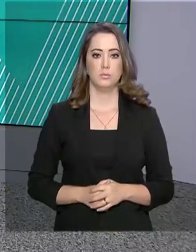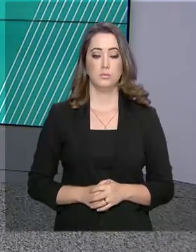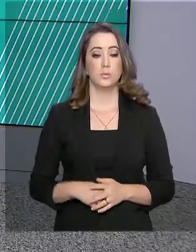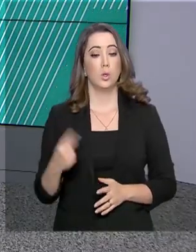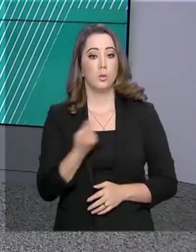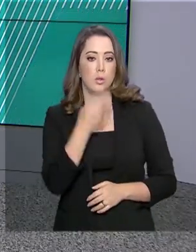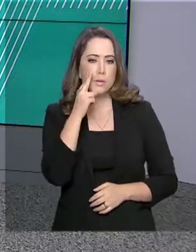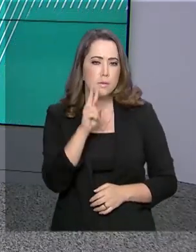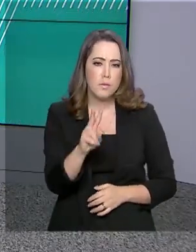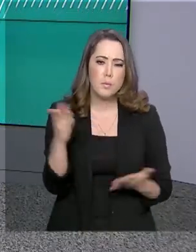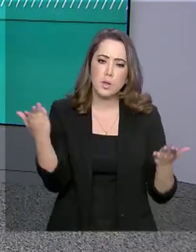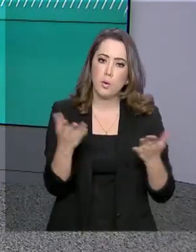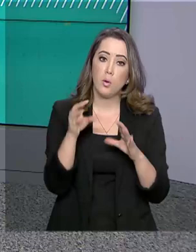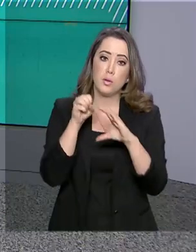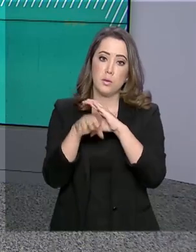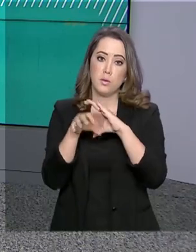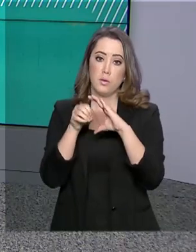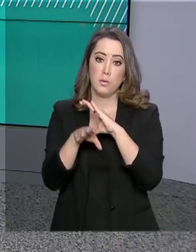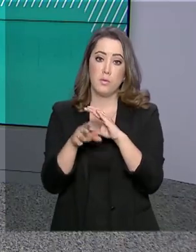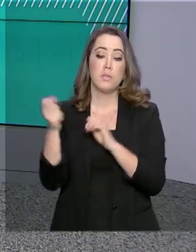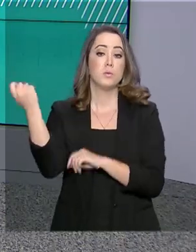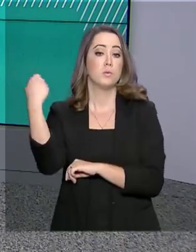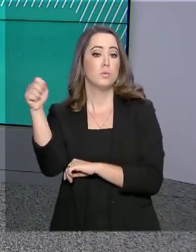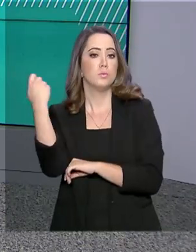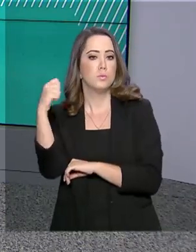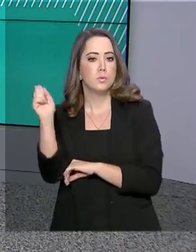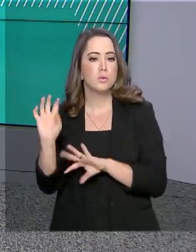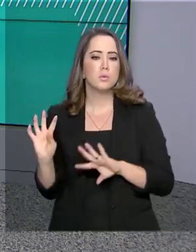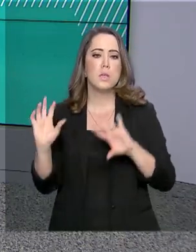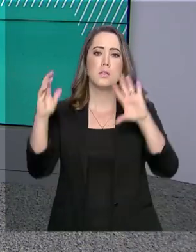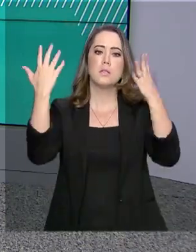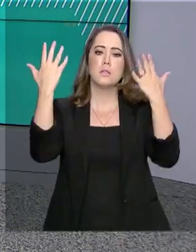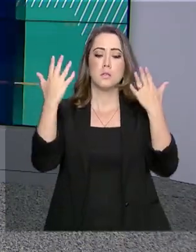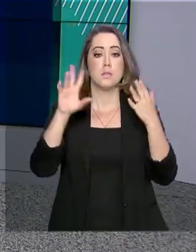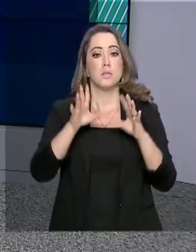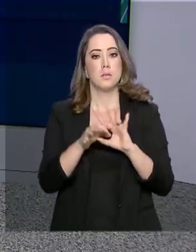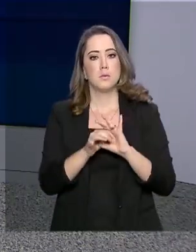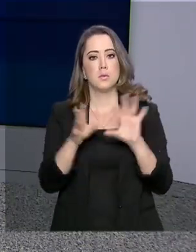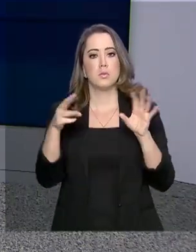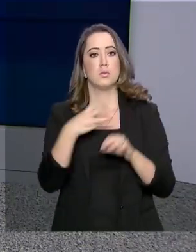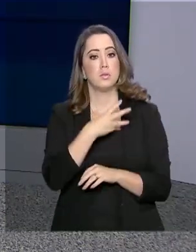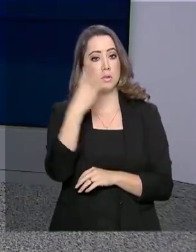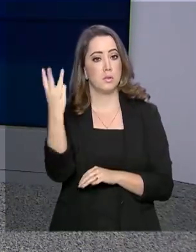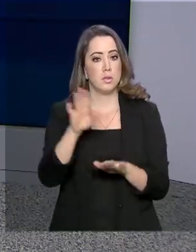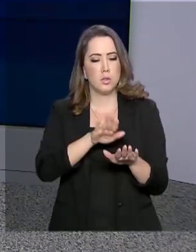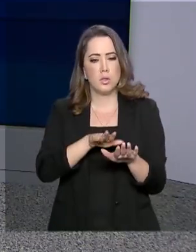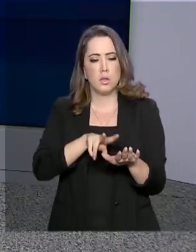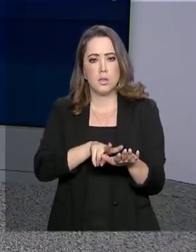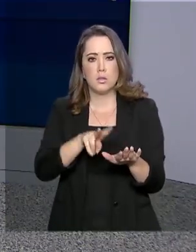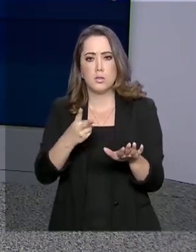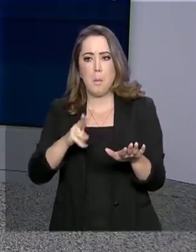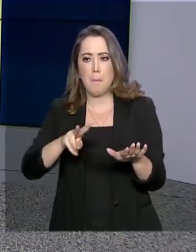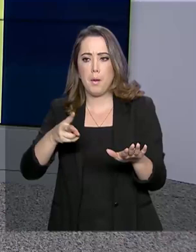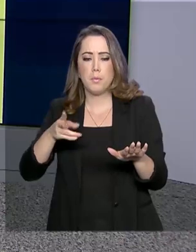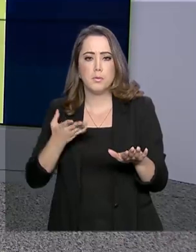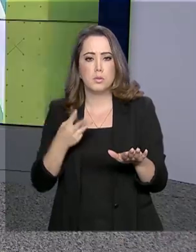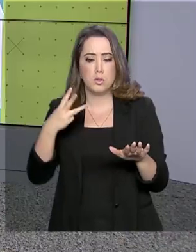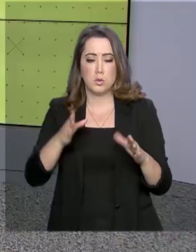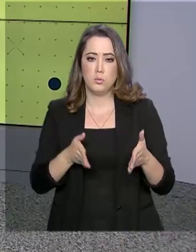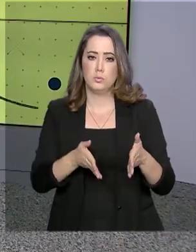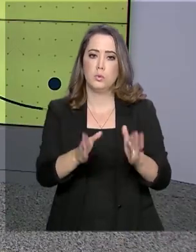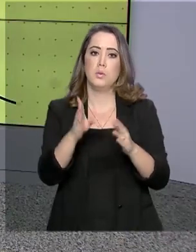Nós acompanhamos ao vivo de Corrientes, no Rio Grande do Sul, a solenidade de liberação de 3 trechos de duplicação